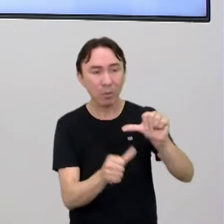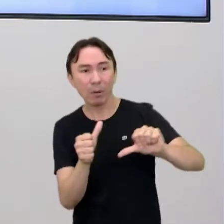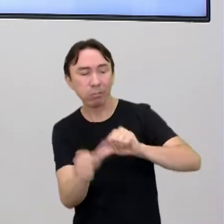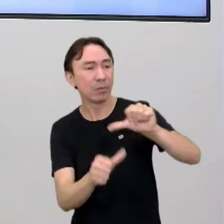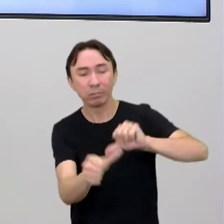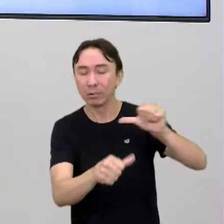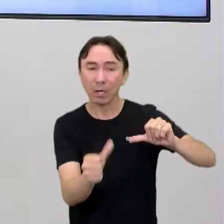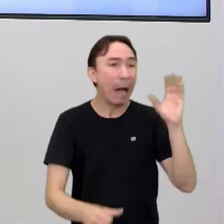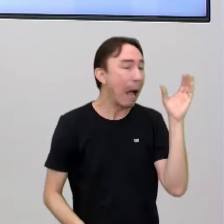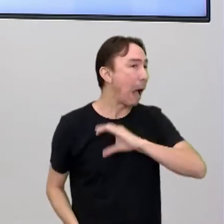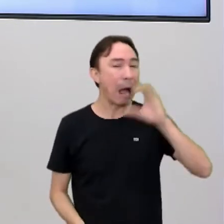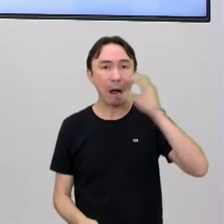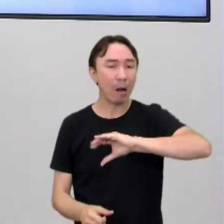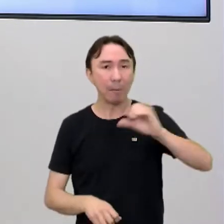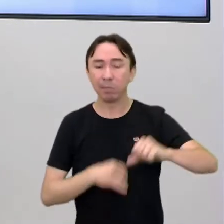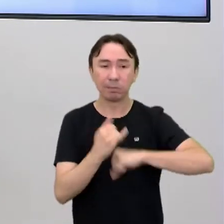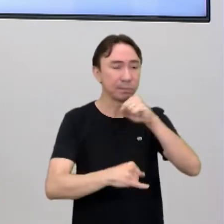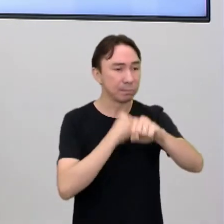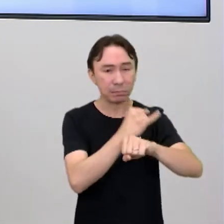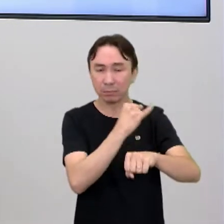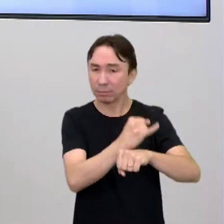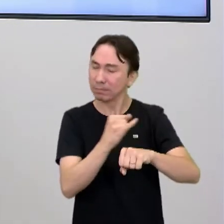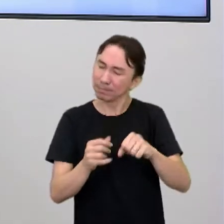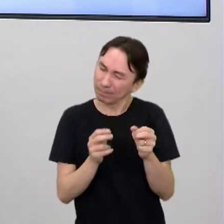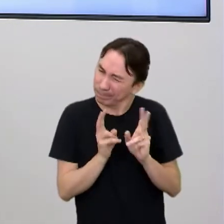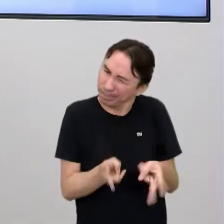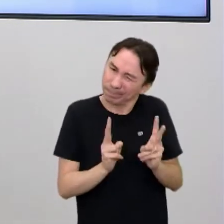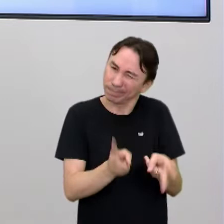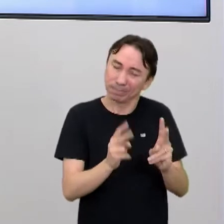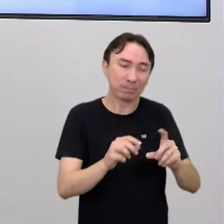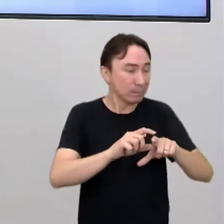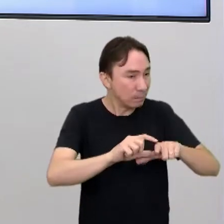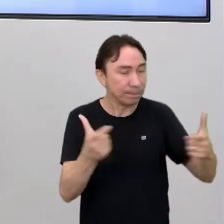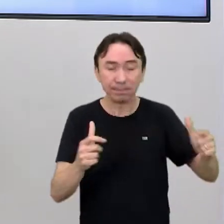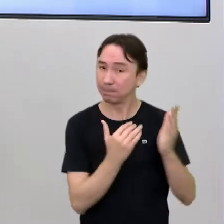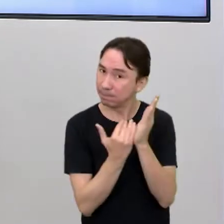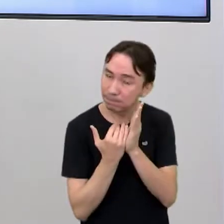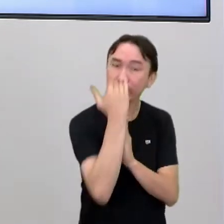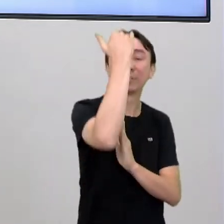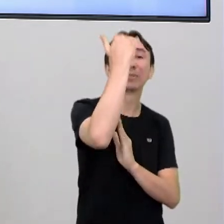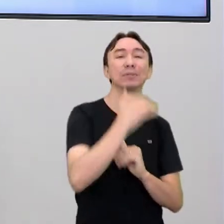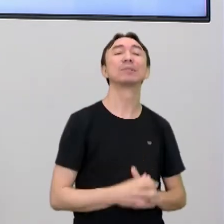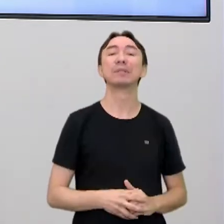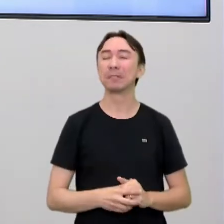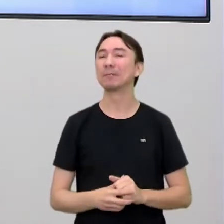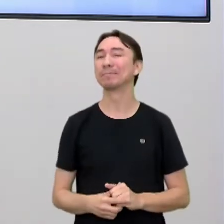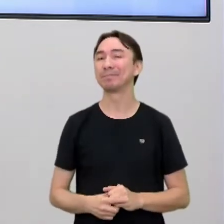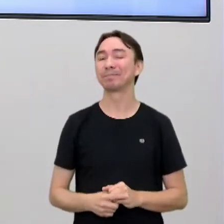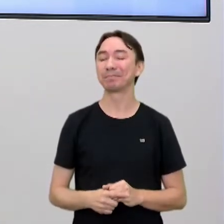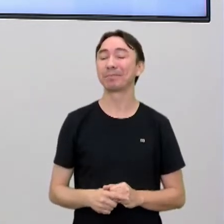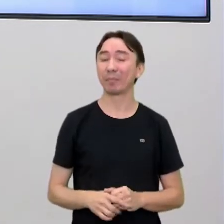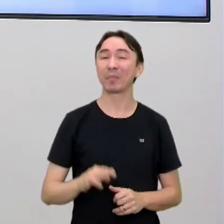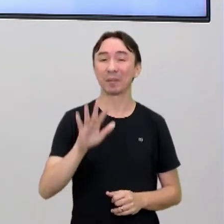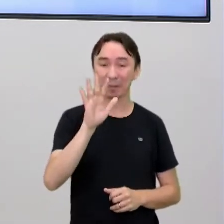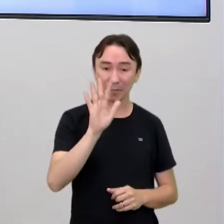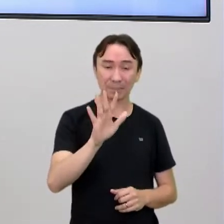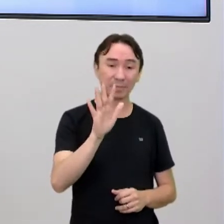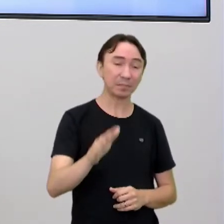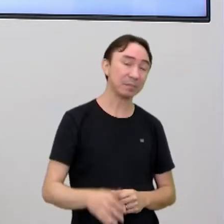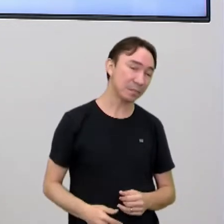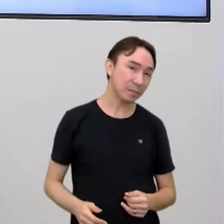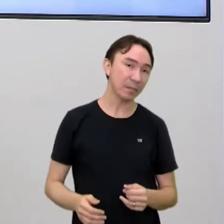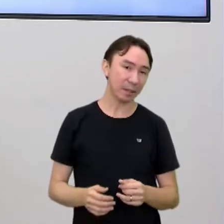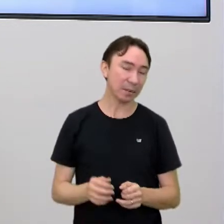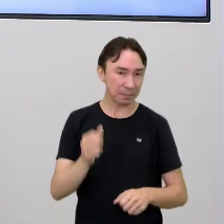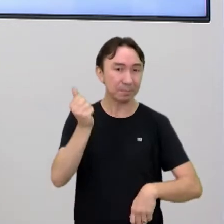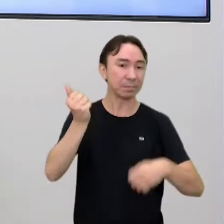vez mais interconectado. Mas a gente quis chamar a atenção, simultaneamente a tudo isso, é que nós temos sequelas